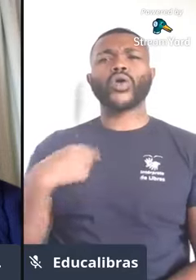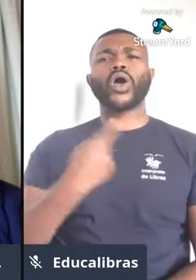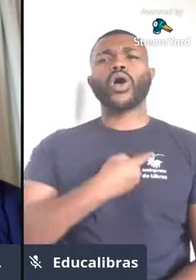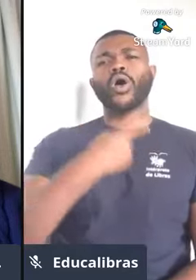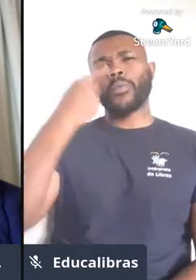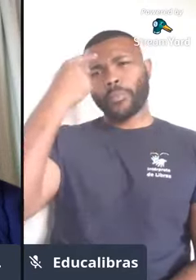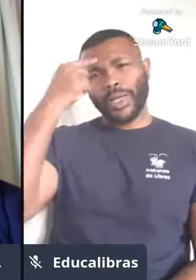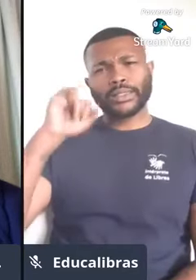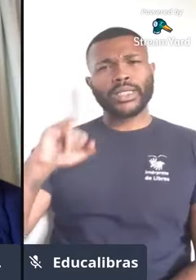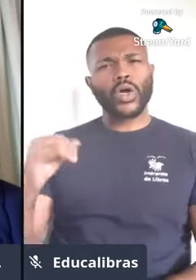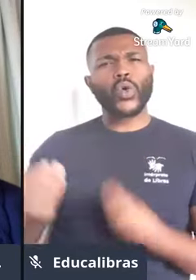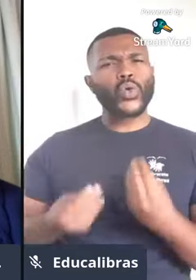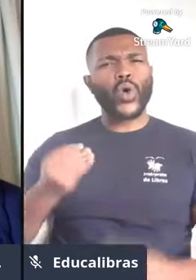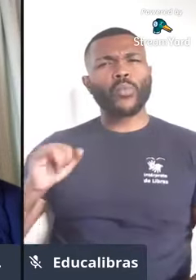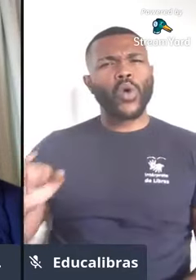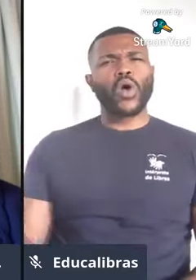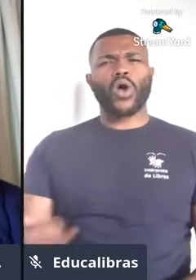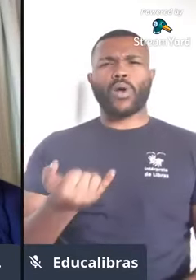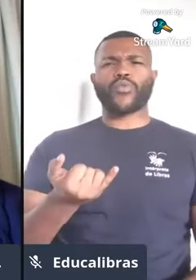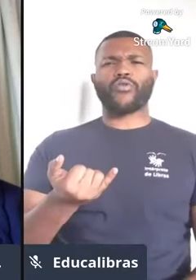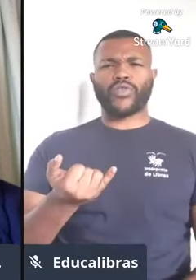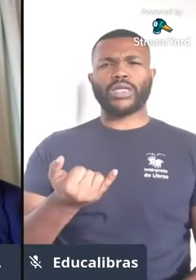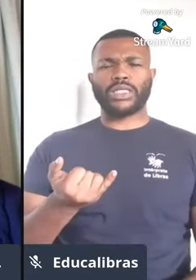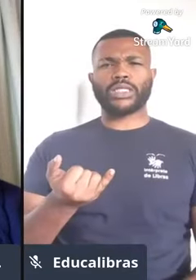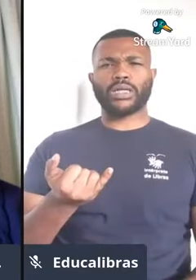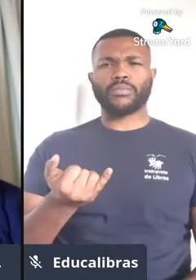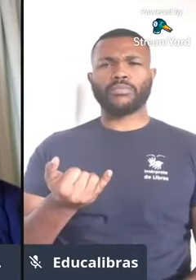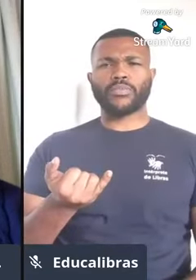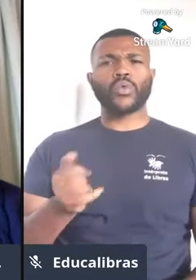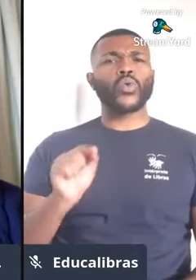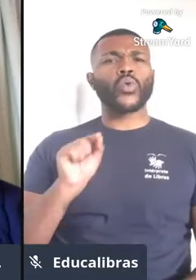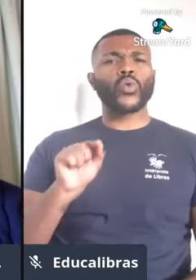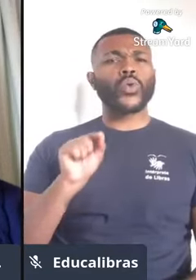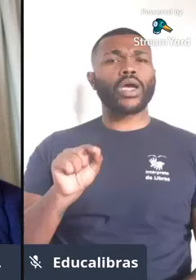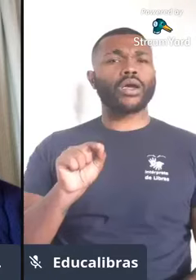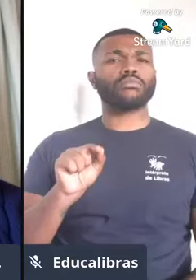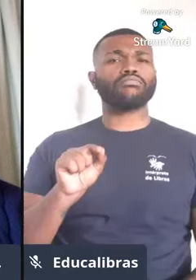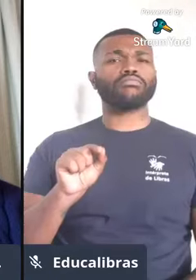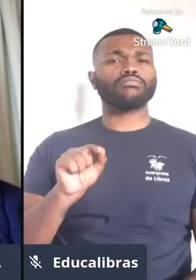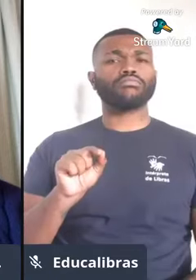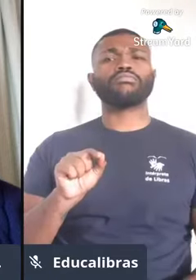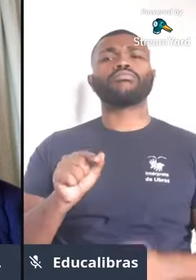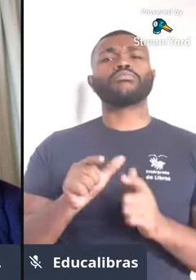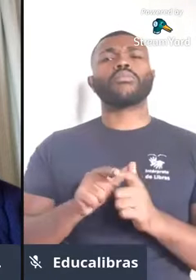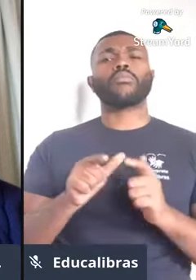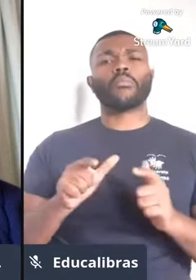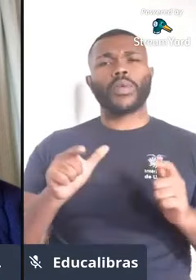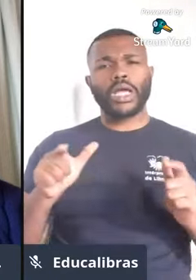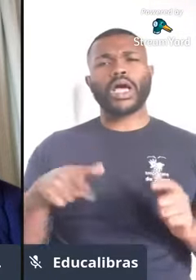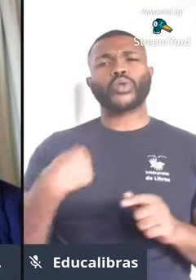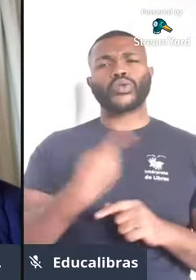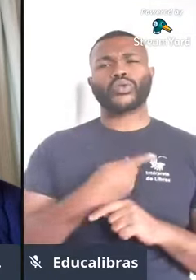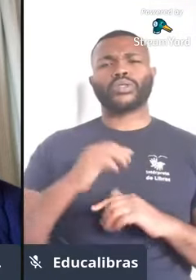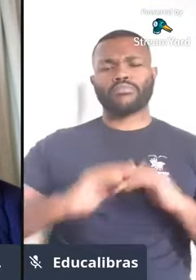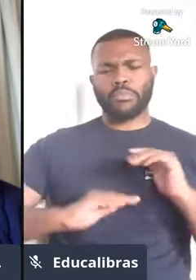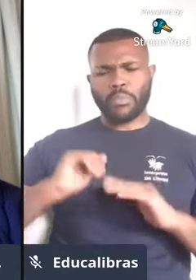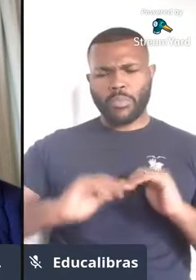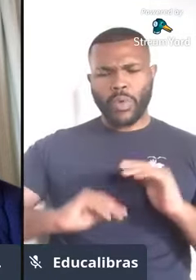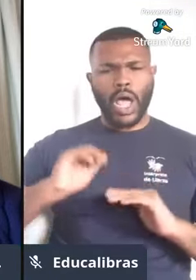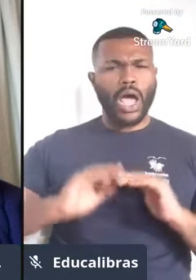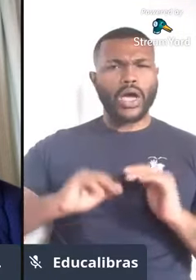aproveita essa iniciativa para, eventualmente, ampliar a nossa ação em alguma dessas frentes,